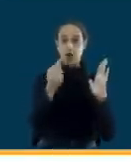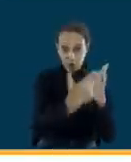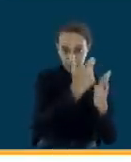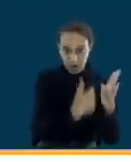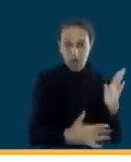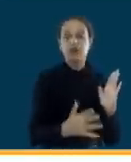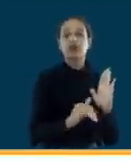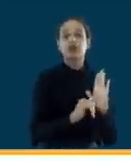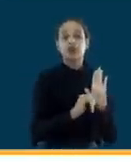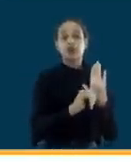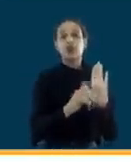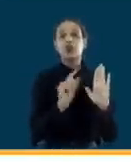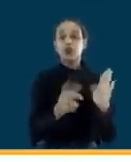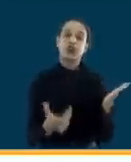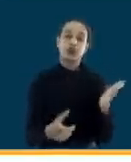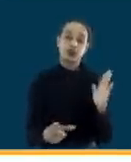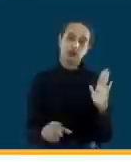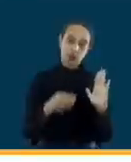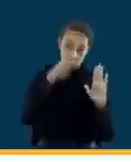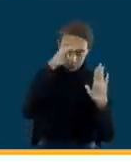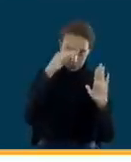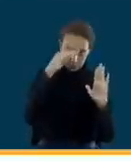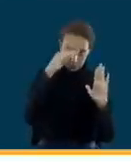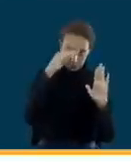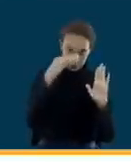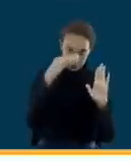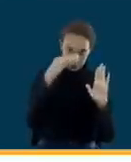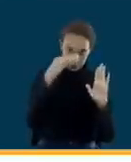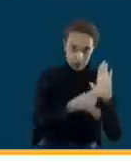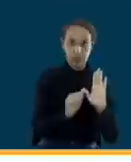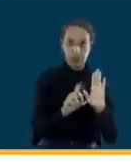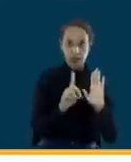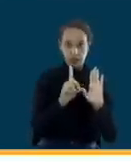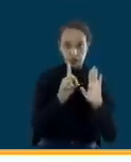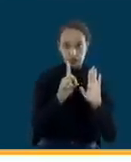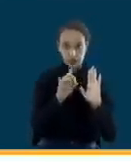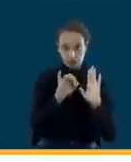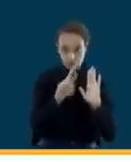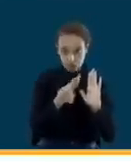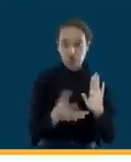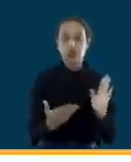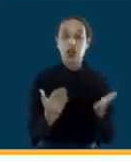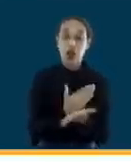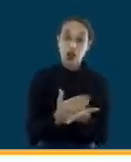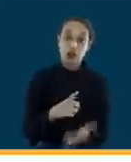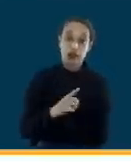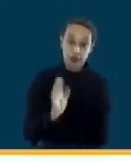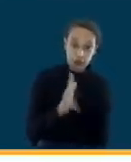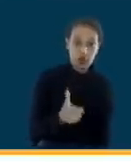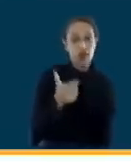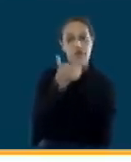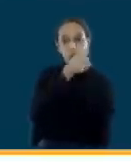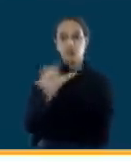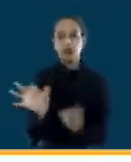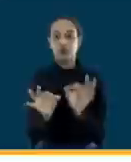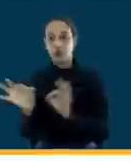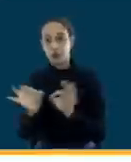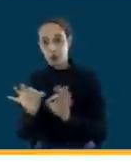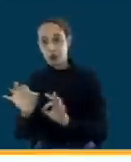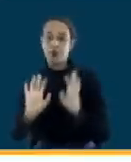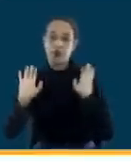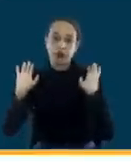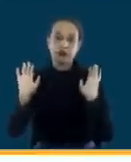têm os seus mapas da cultura, outros estão implementando os seus mapas da cultura, outros têm seus cadastros, estão customizando os seus cadastros para a Lei